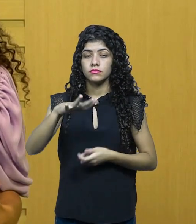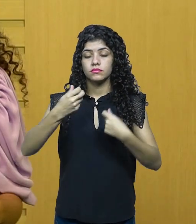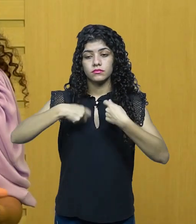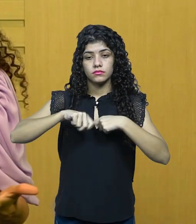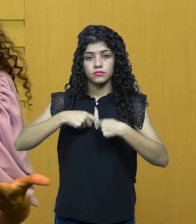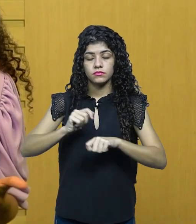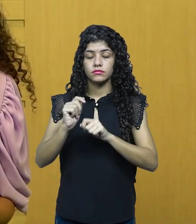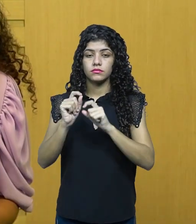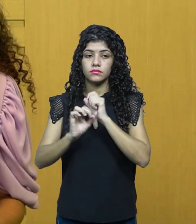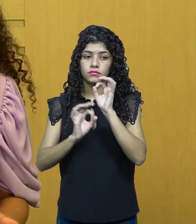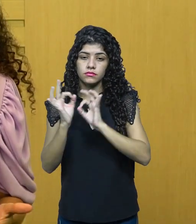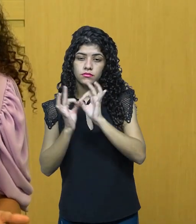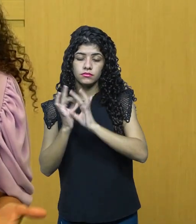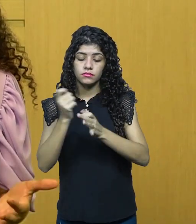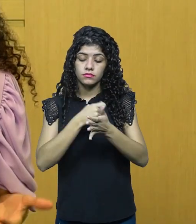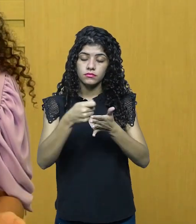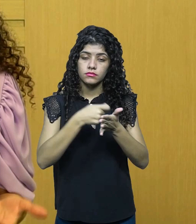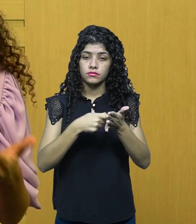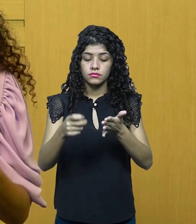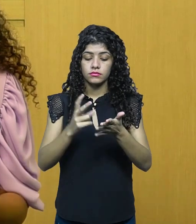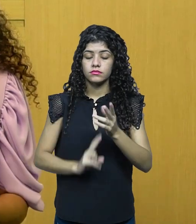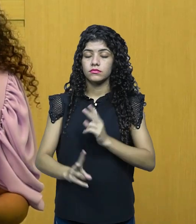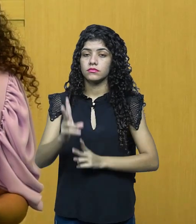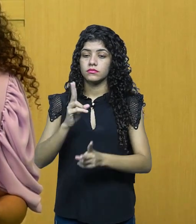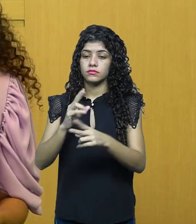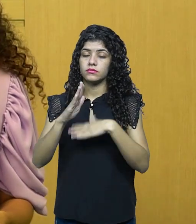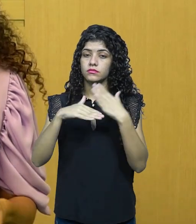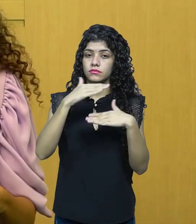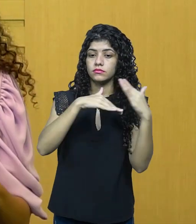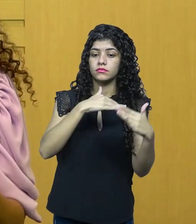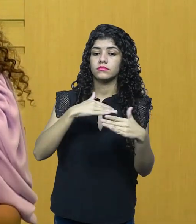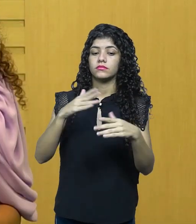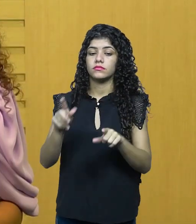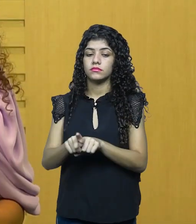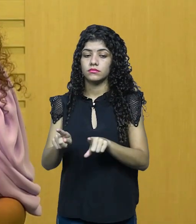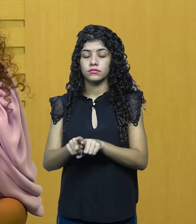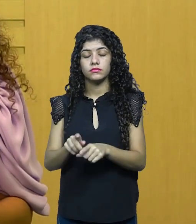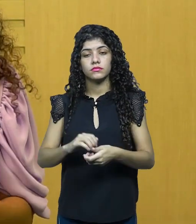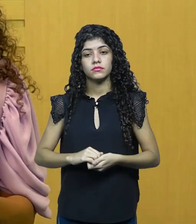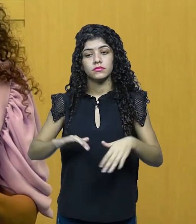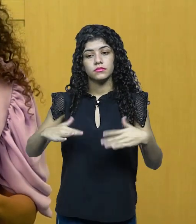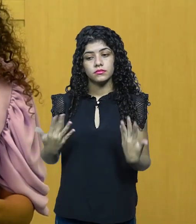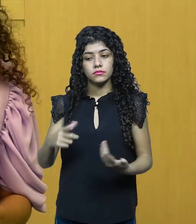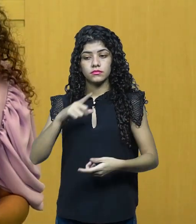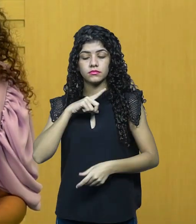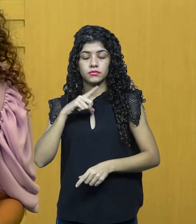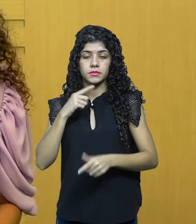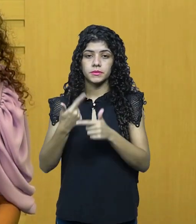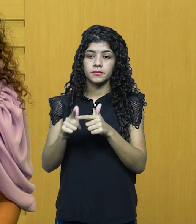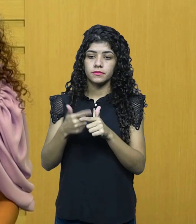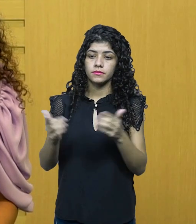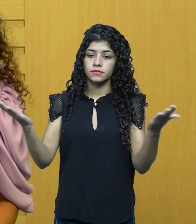mostrar como o ambiente precisa ser colocado no cabeçalho, sempre levando em consideração a progressão dramática